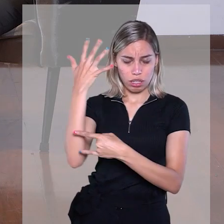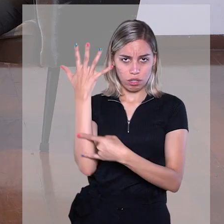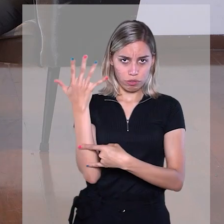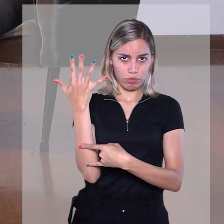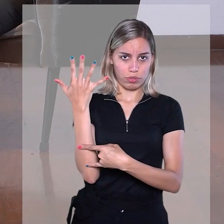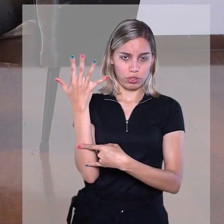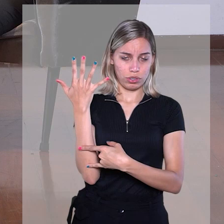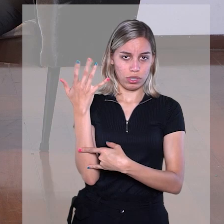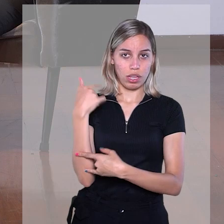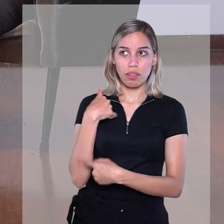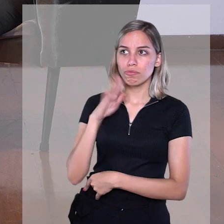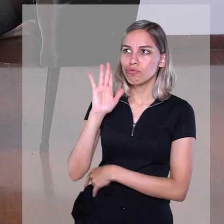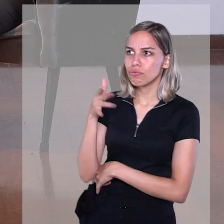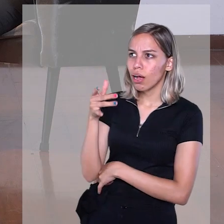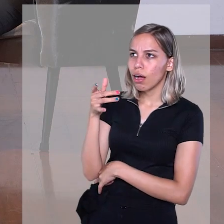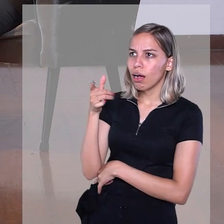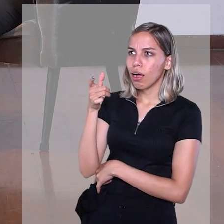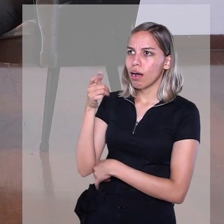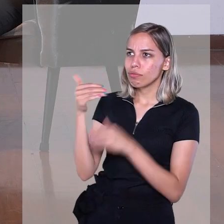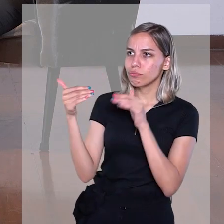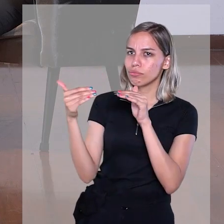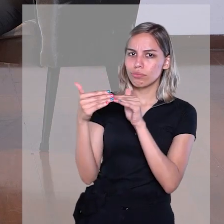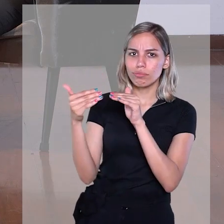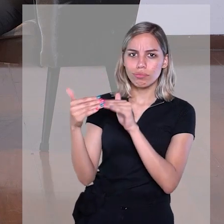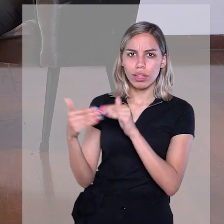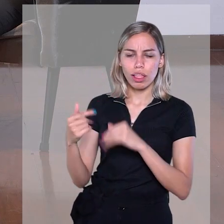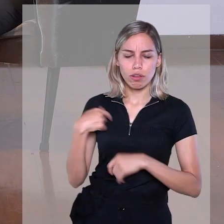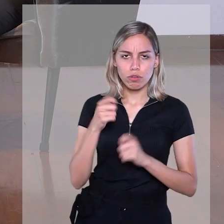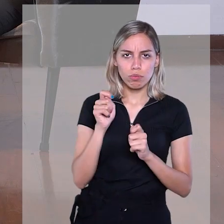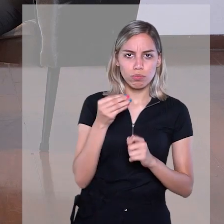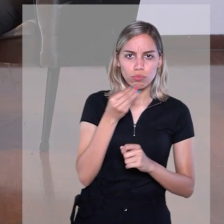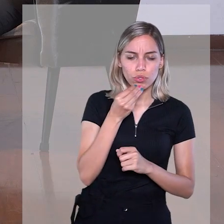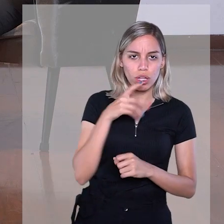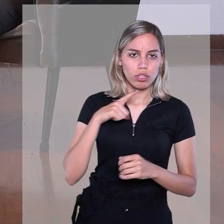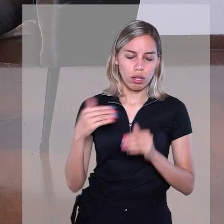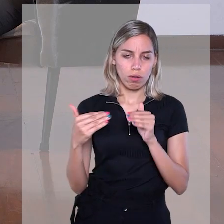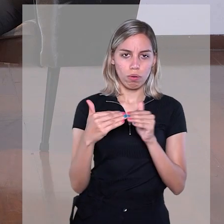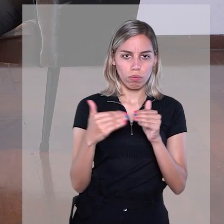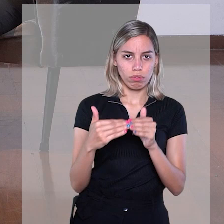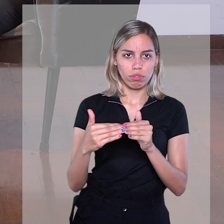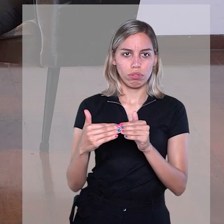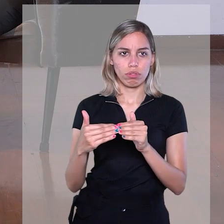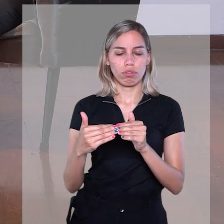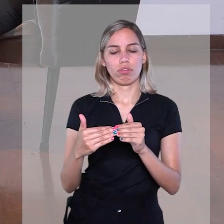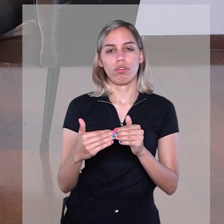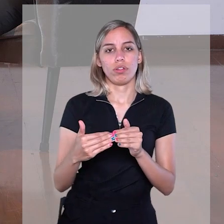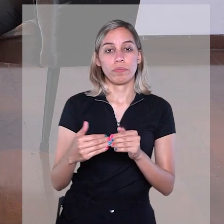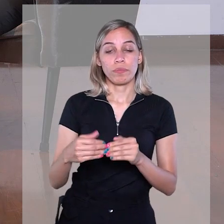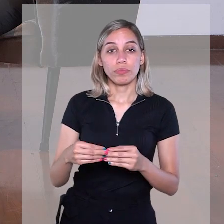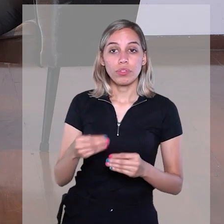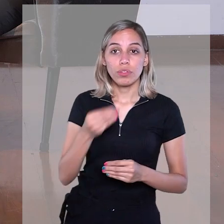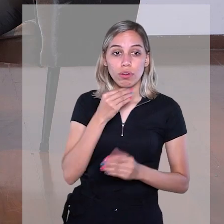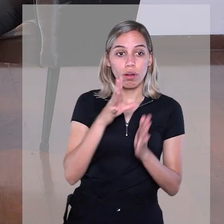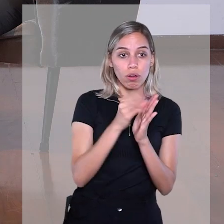repertórios sofisticados, que implicam em inter-relação de códigos, que implicam um domínio pleno dessas